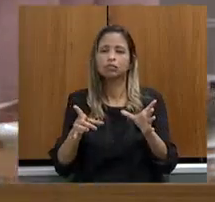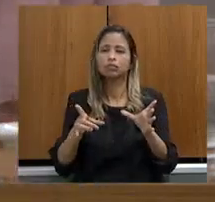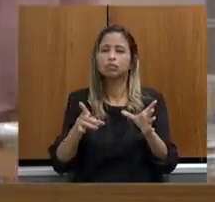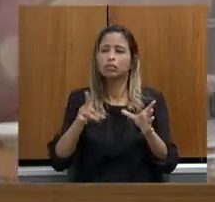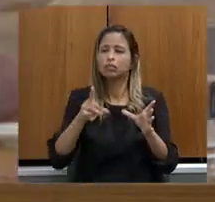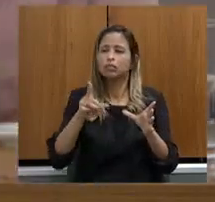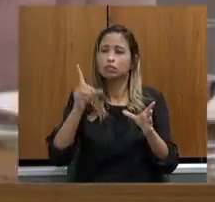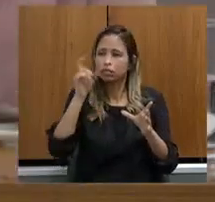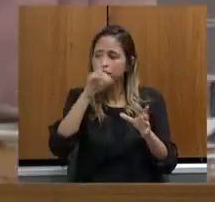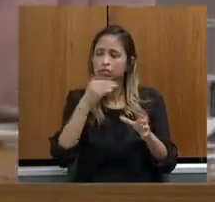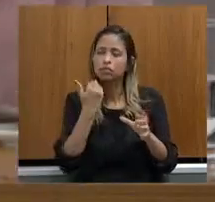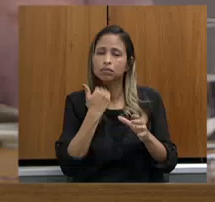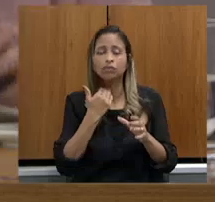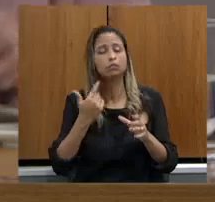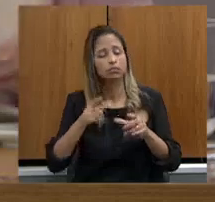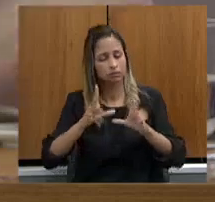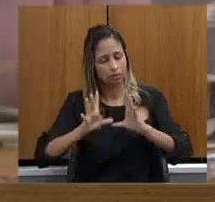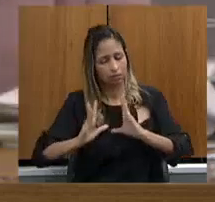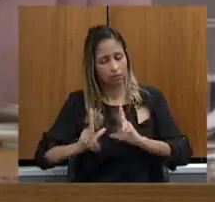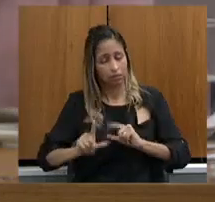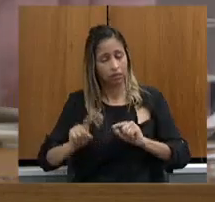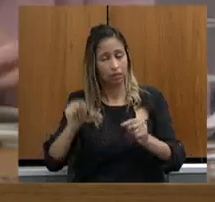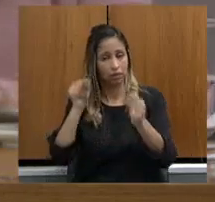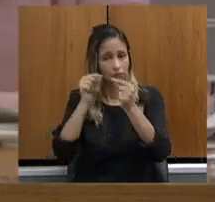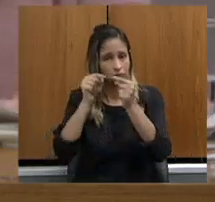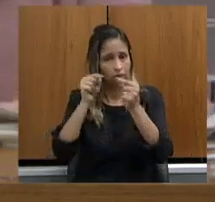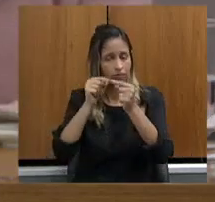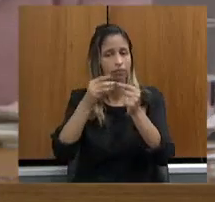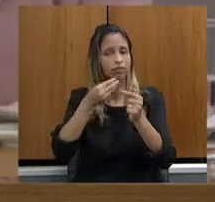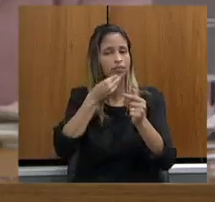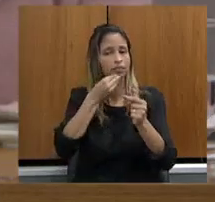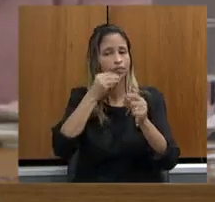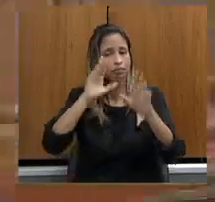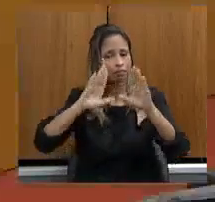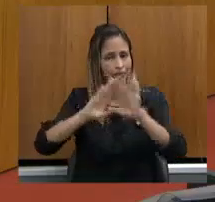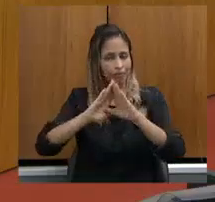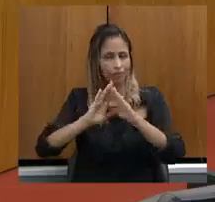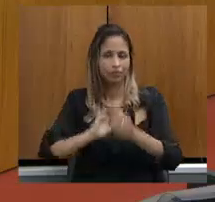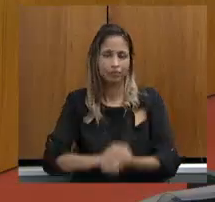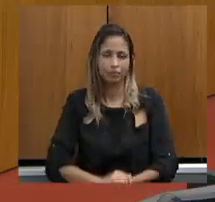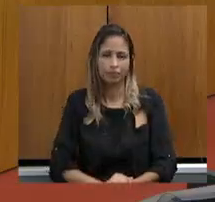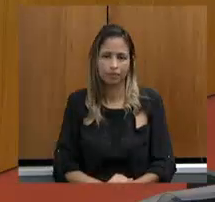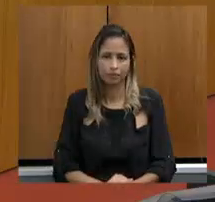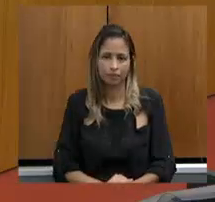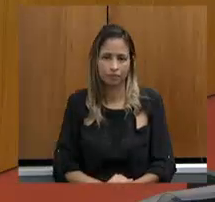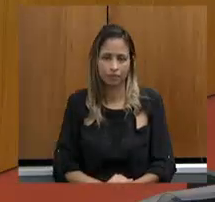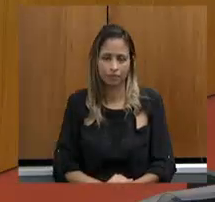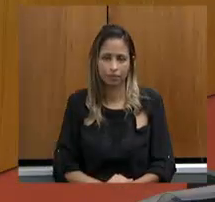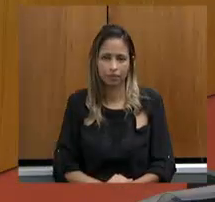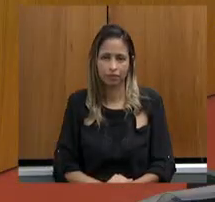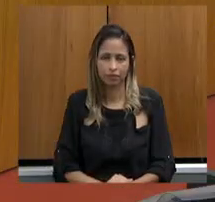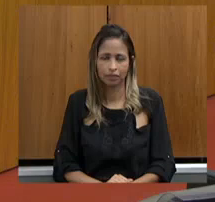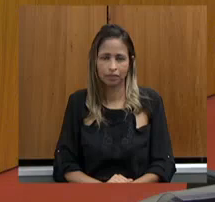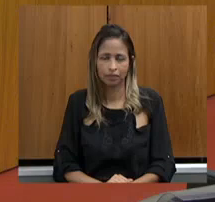como é transparência esse é o nosso objetivo e desejo em relação à Assembleia Legislativa obrigado